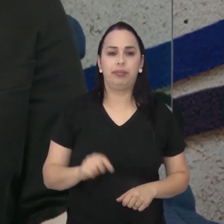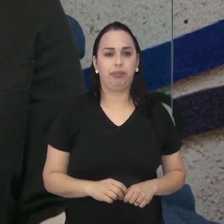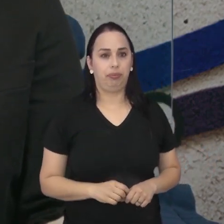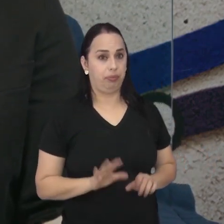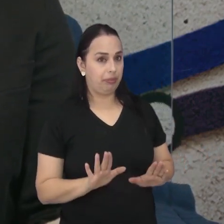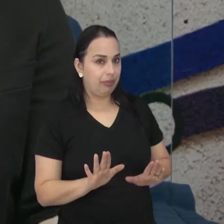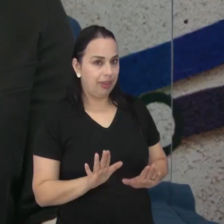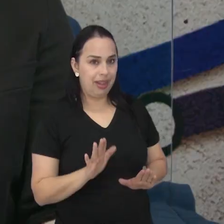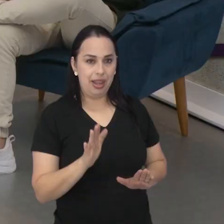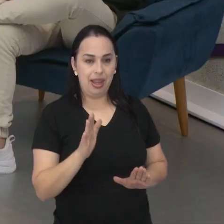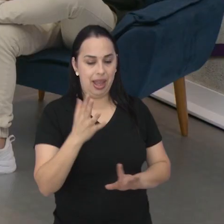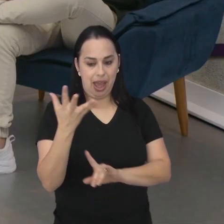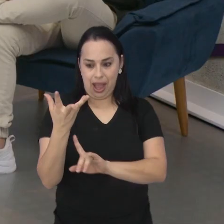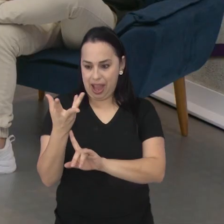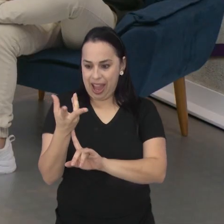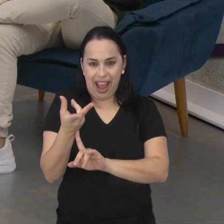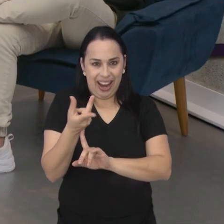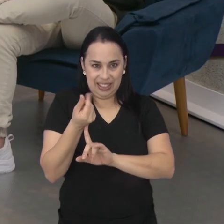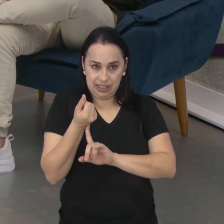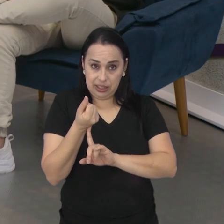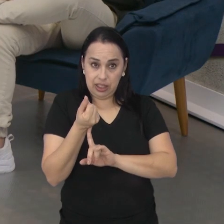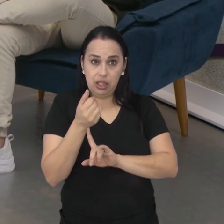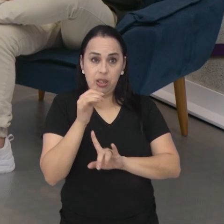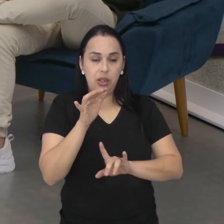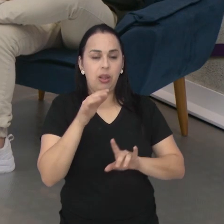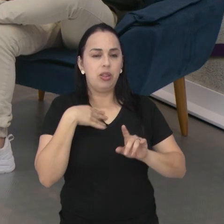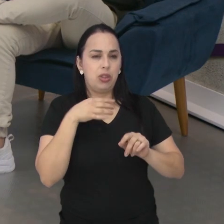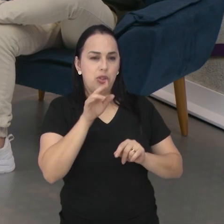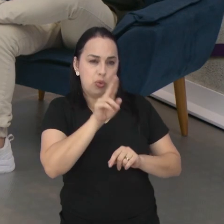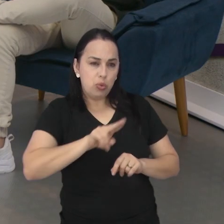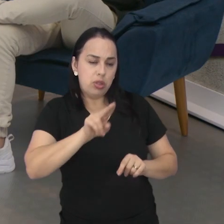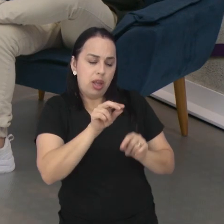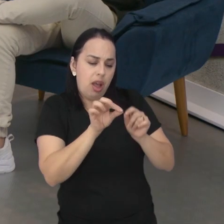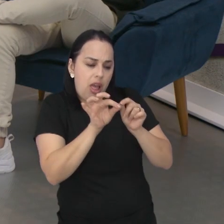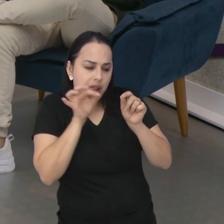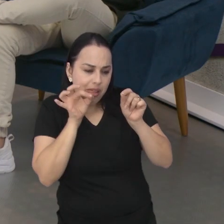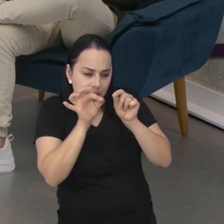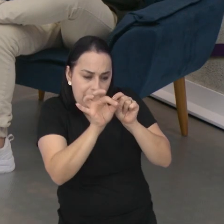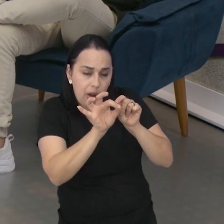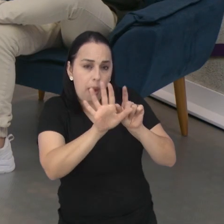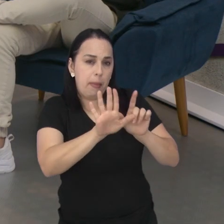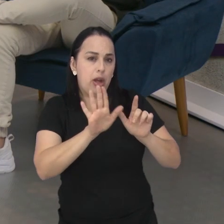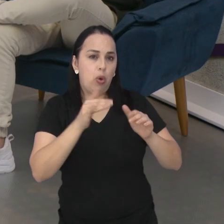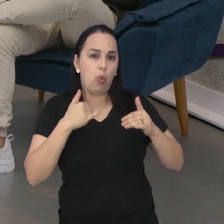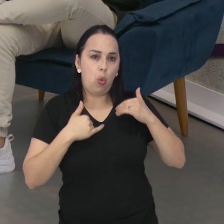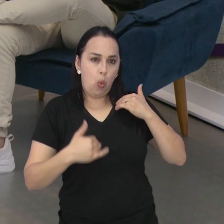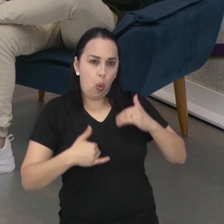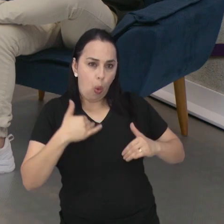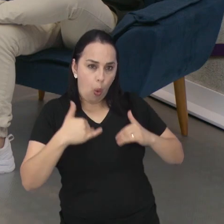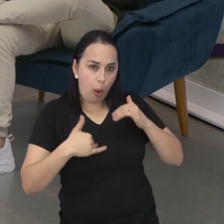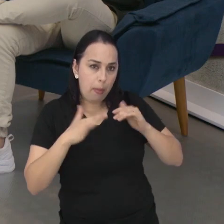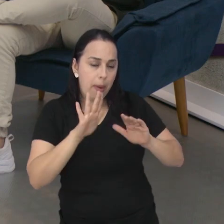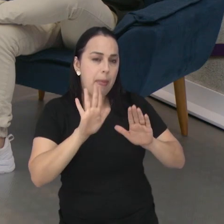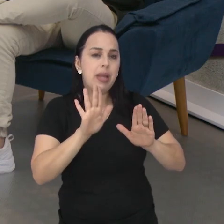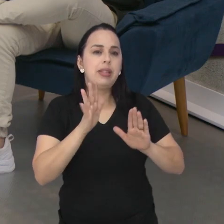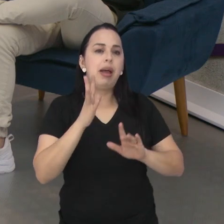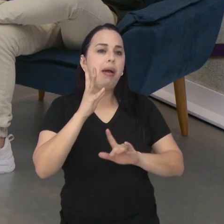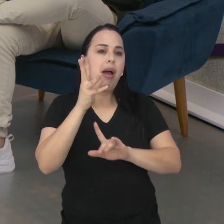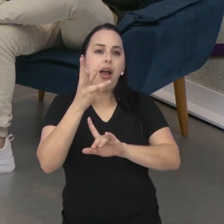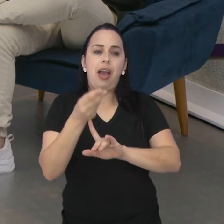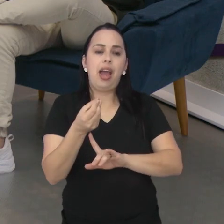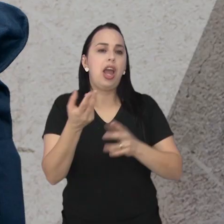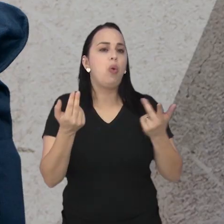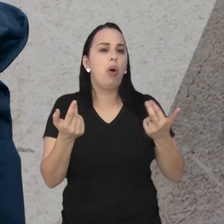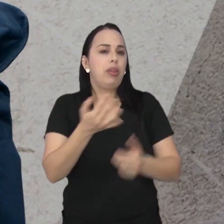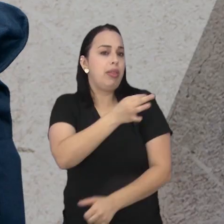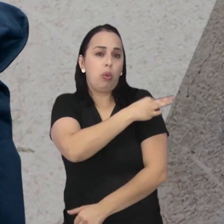bem? É um trabalho artístico, né? Apesar de mexer com agulha, com corpo, é um trabalho de arte, assim